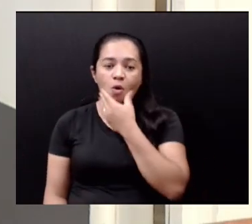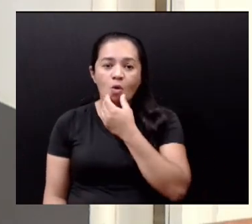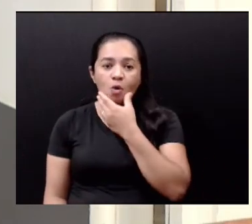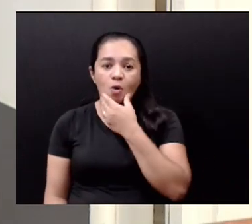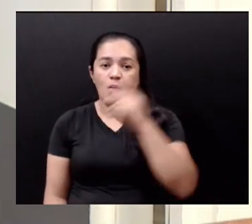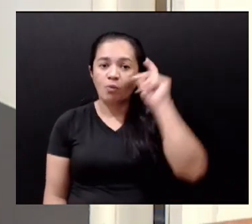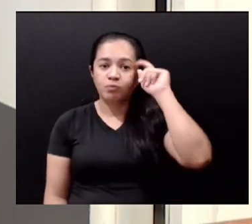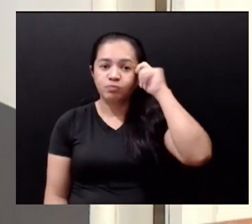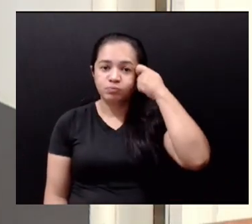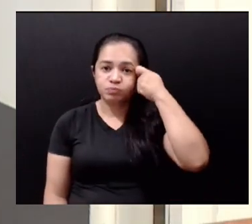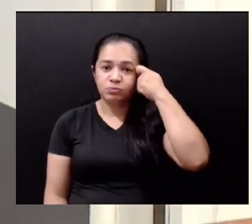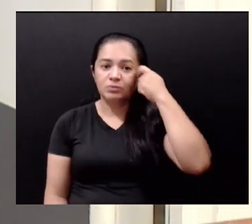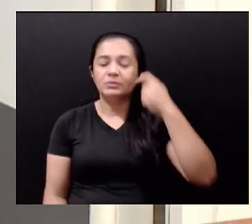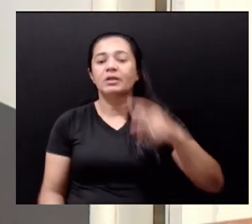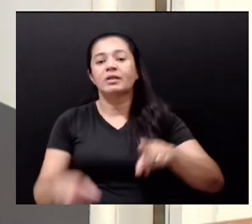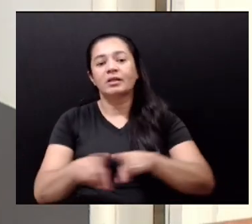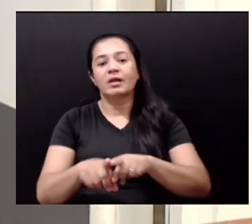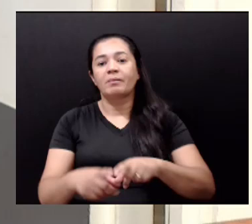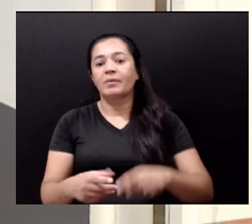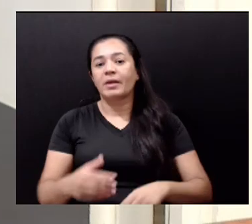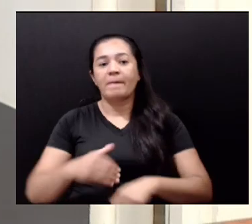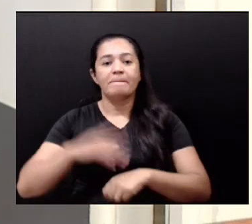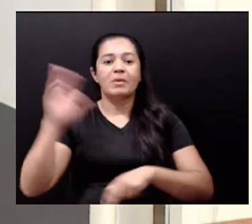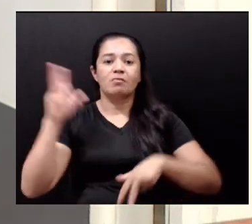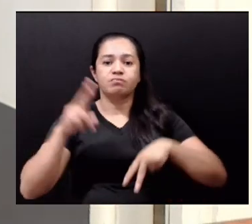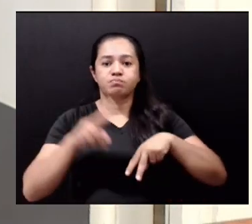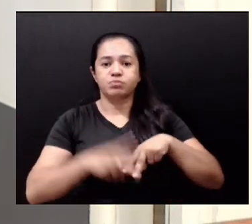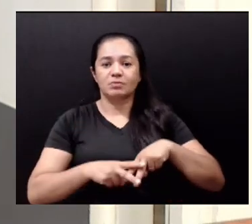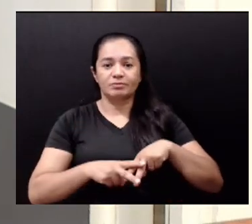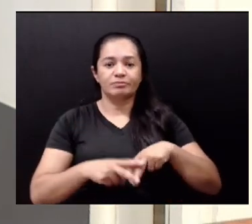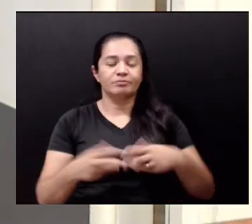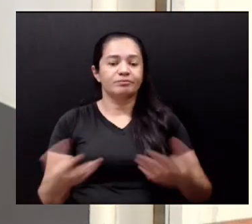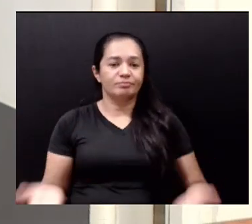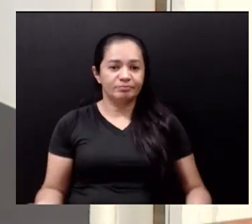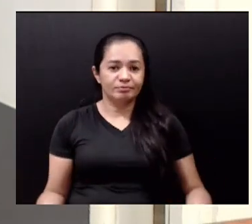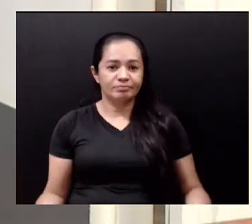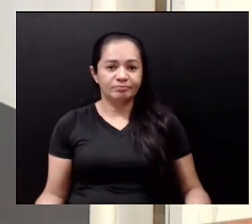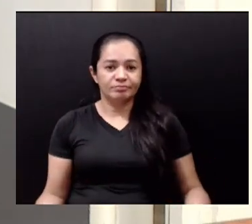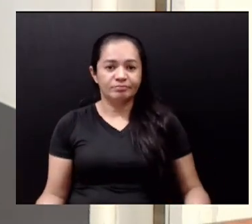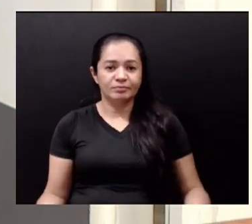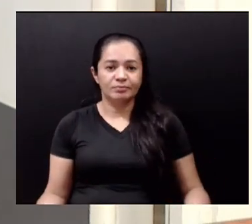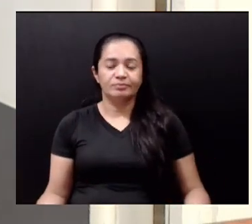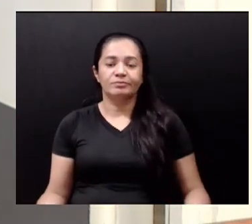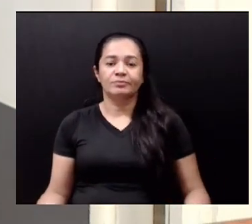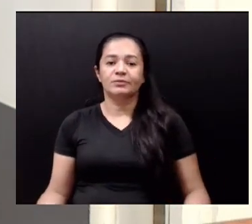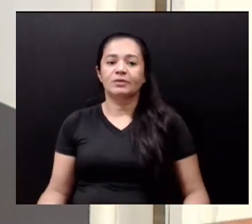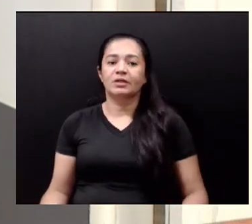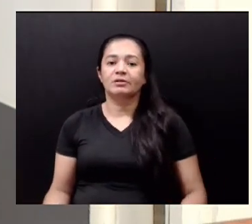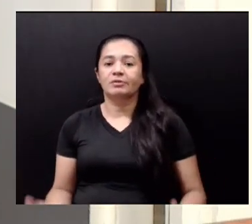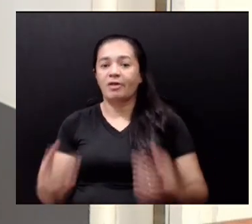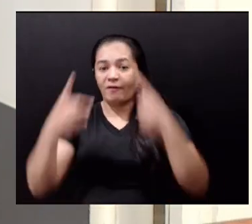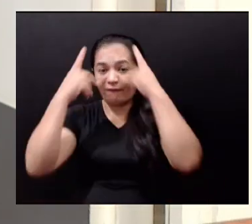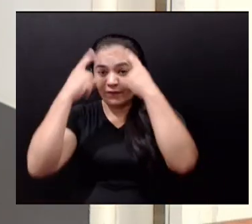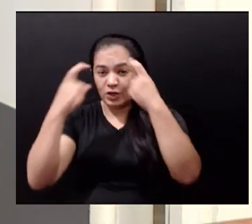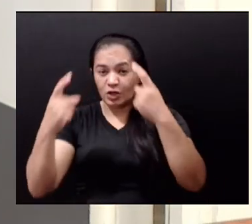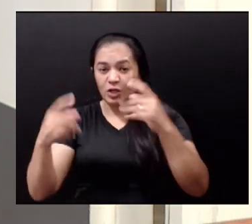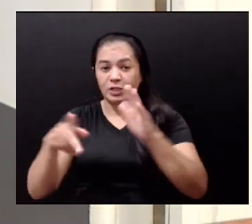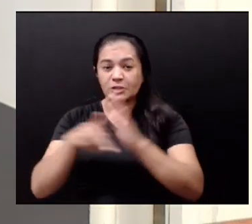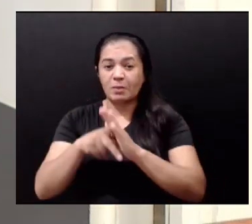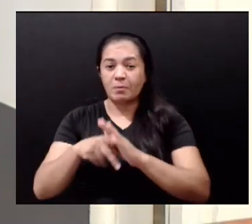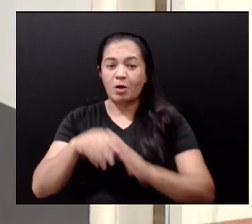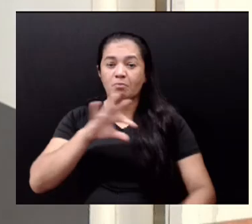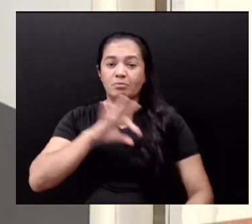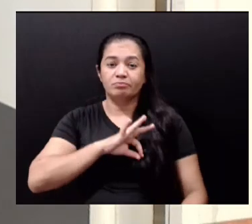no nosso país, e aí também respondem, né, essa violência de Estado também, essa violência policial, enfim, e são